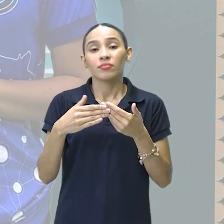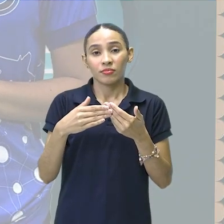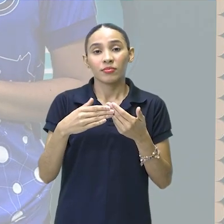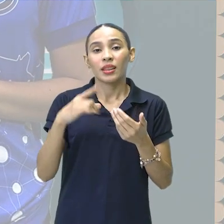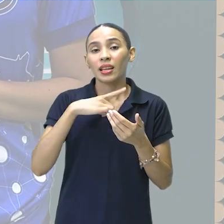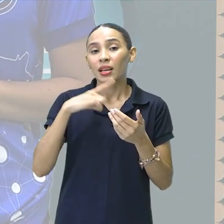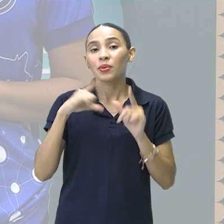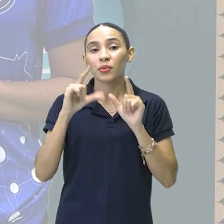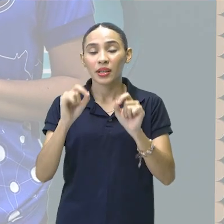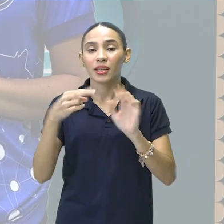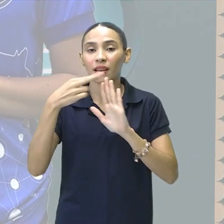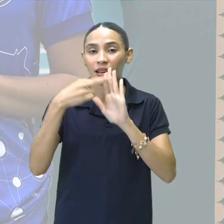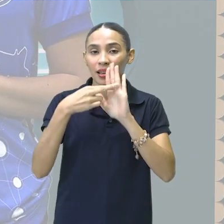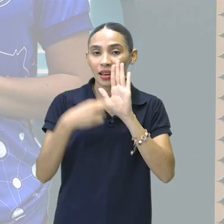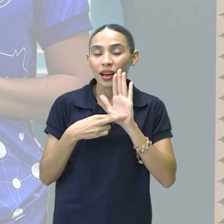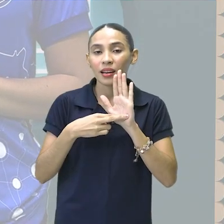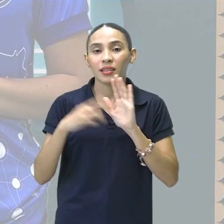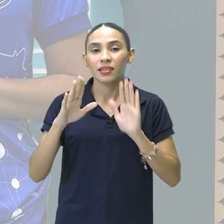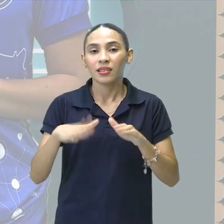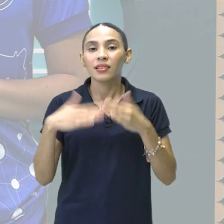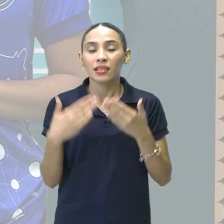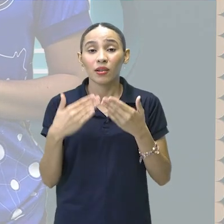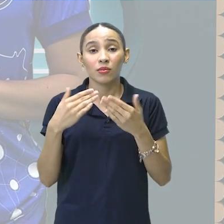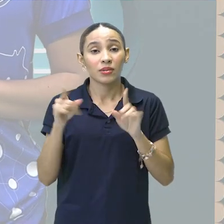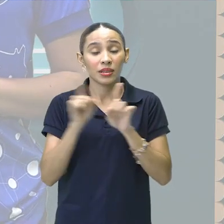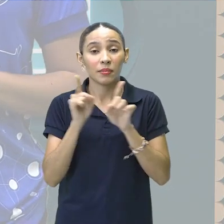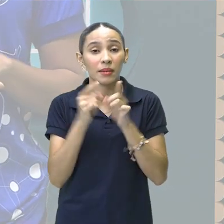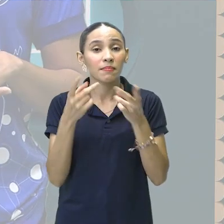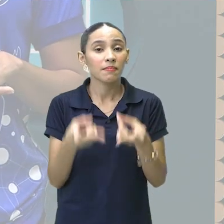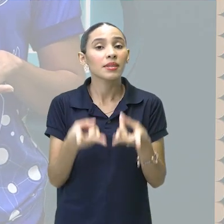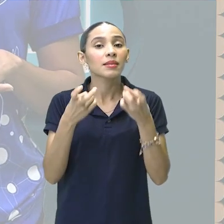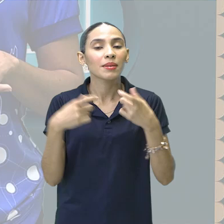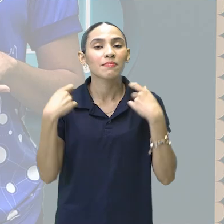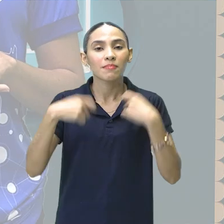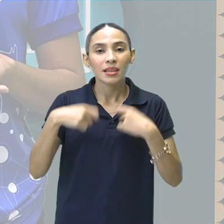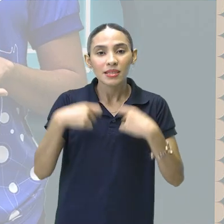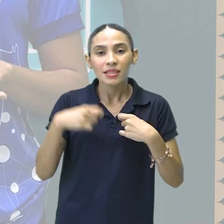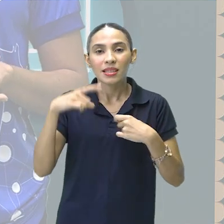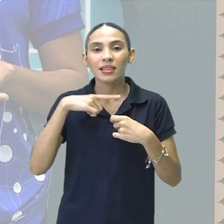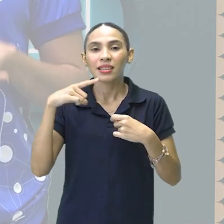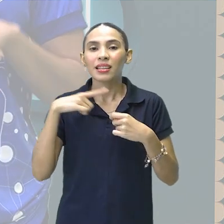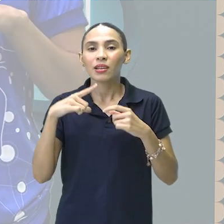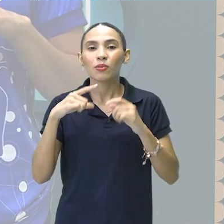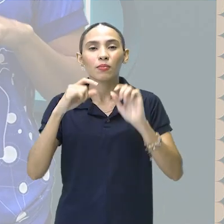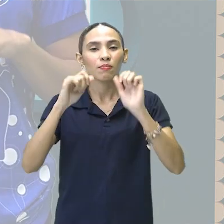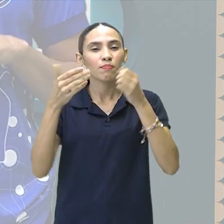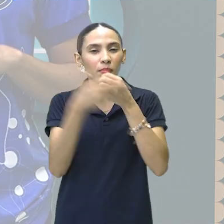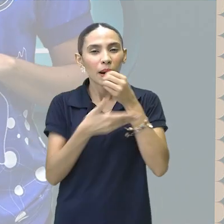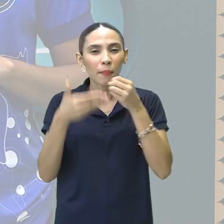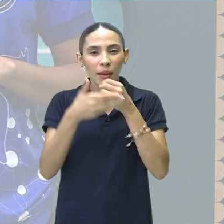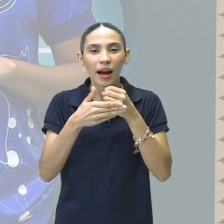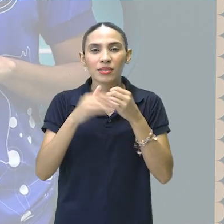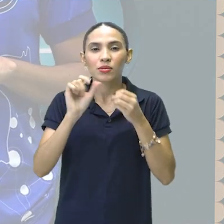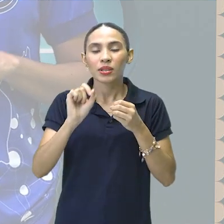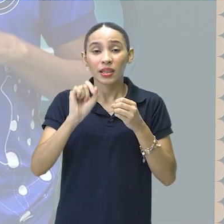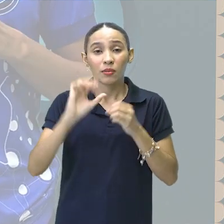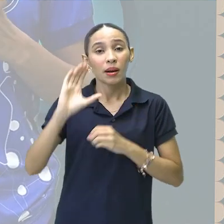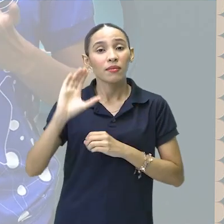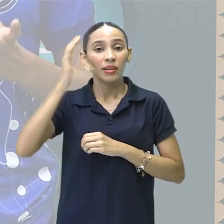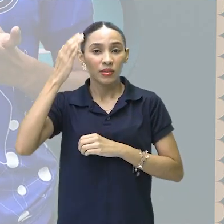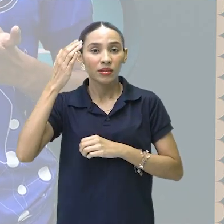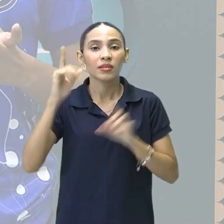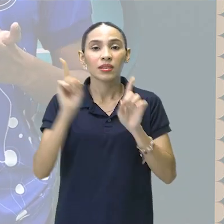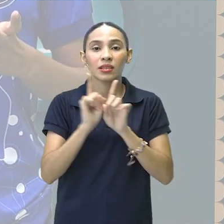existem regras. E assim vamos perceber que é necessário considerar o que chamamos de fenômeno.